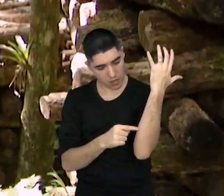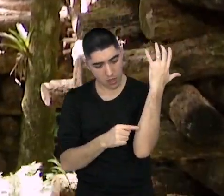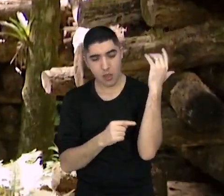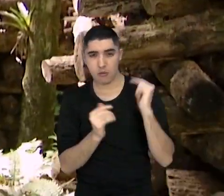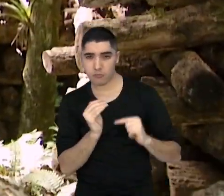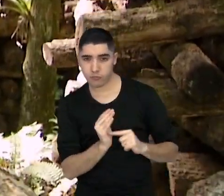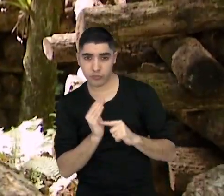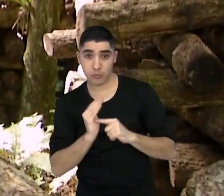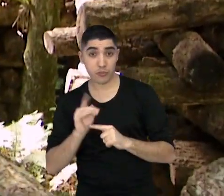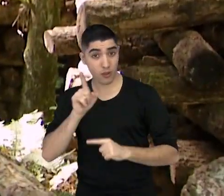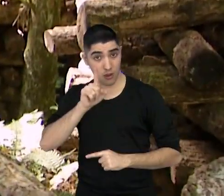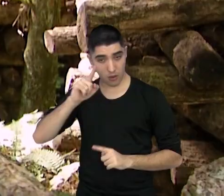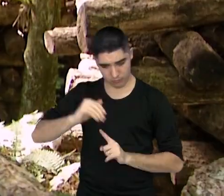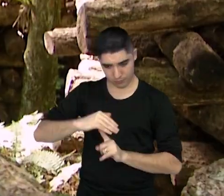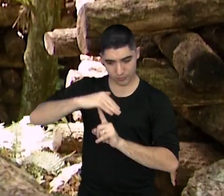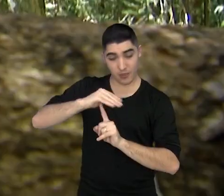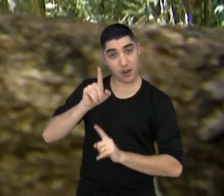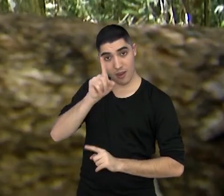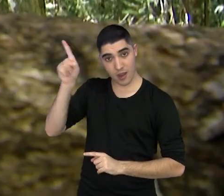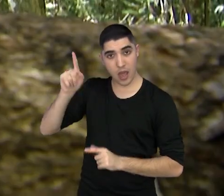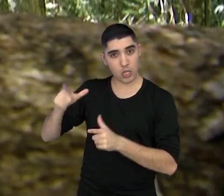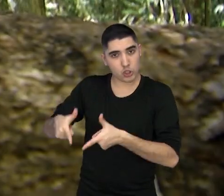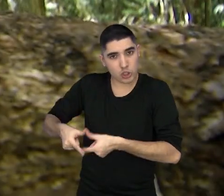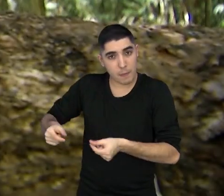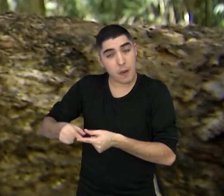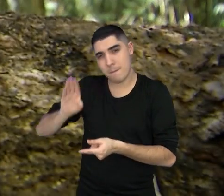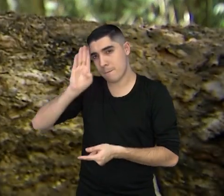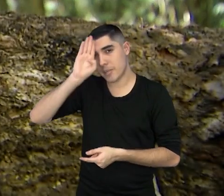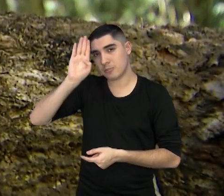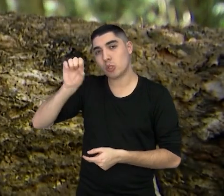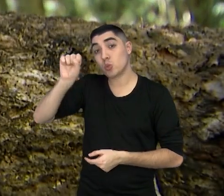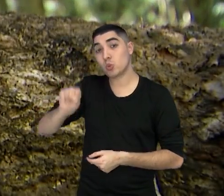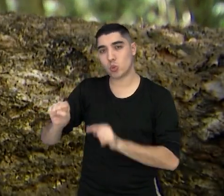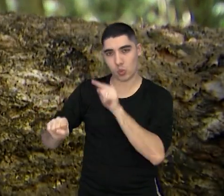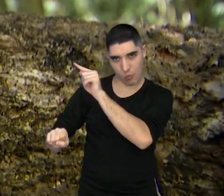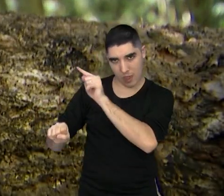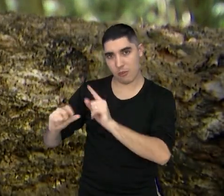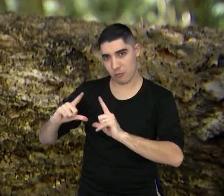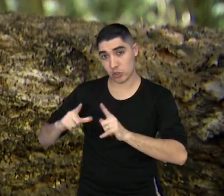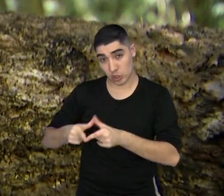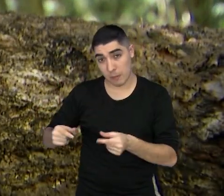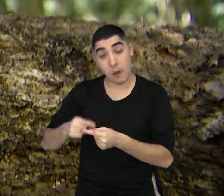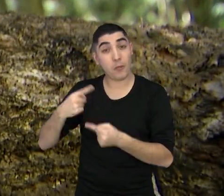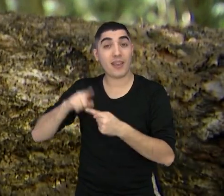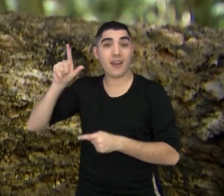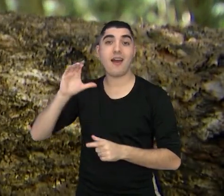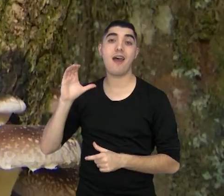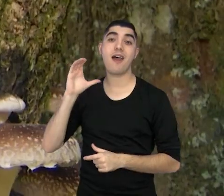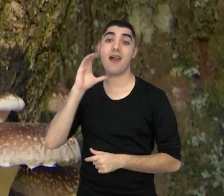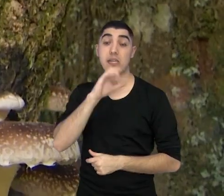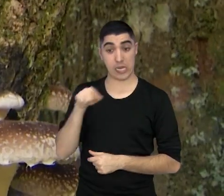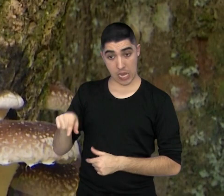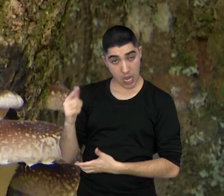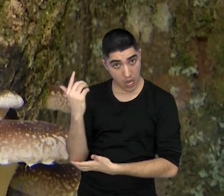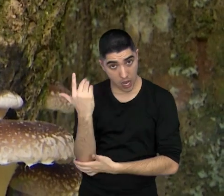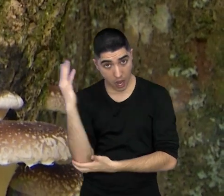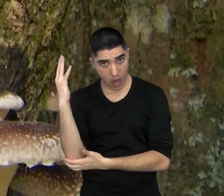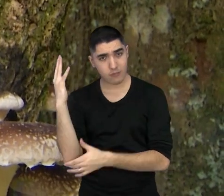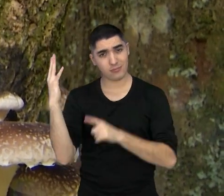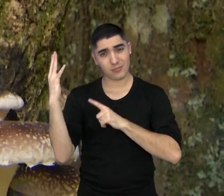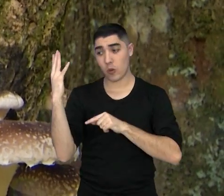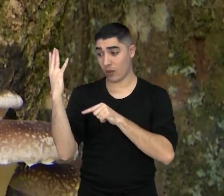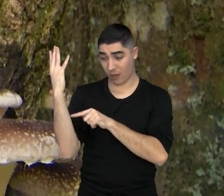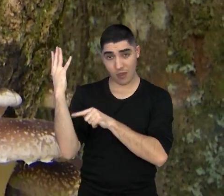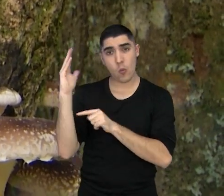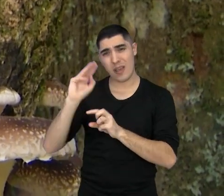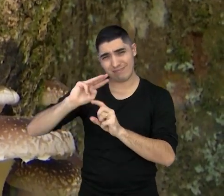o cogumelo shiitake no Japão? Principalmente no sul do país, que tem o clima mais quente. Essa árvore produz